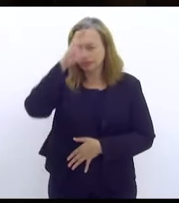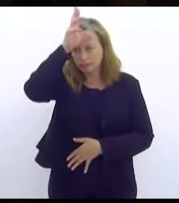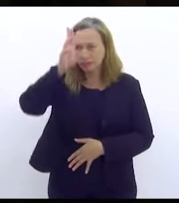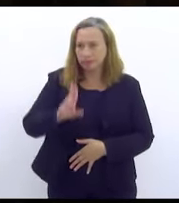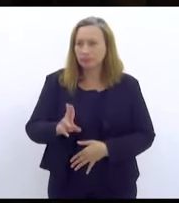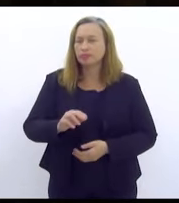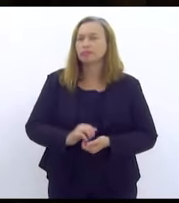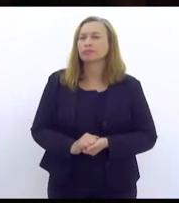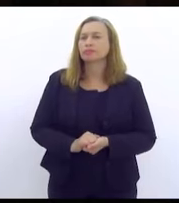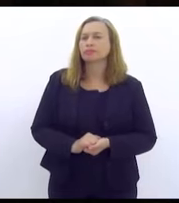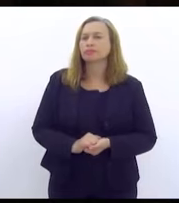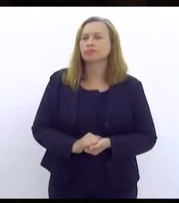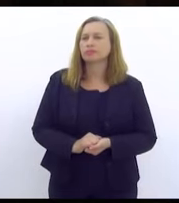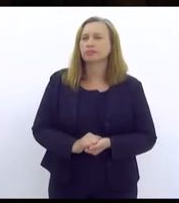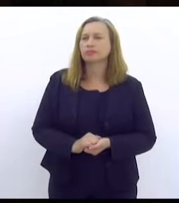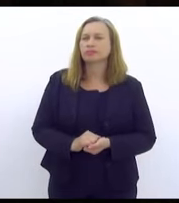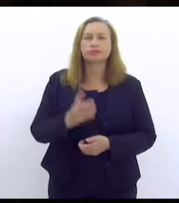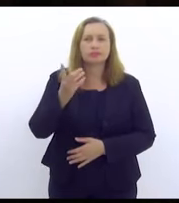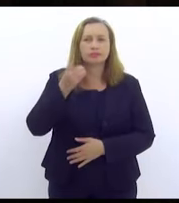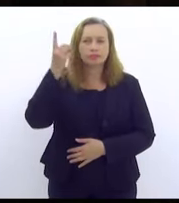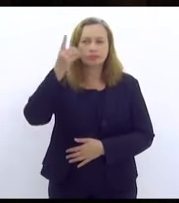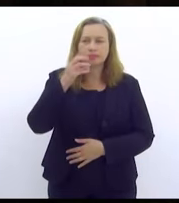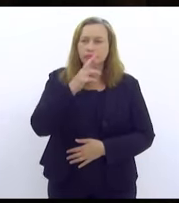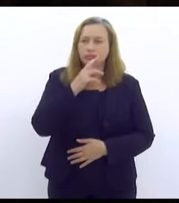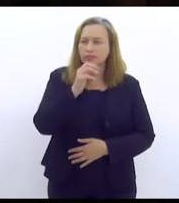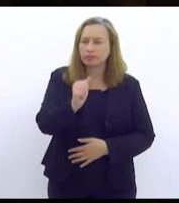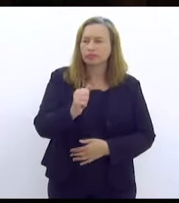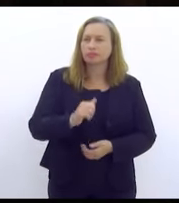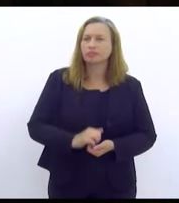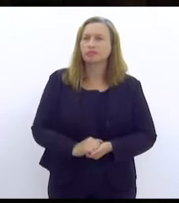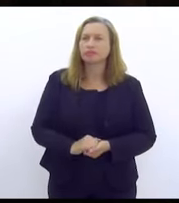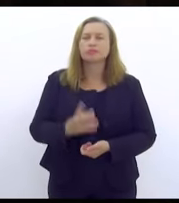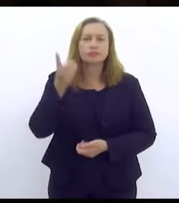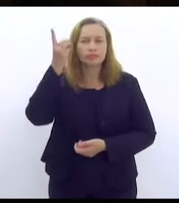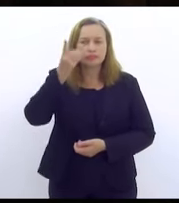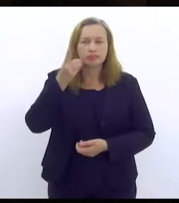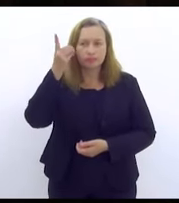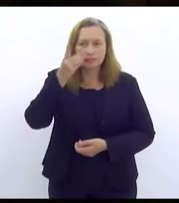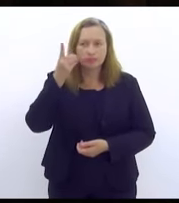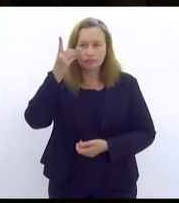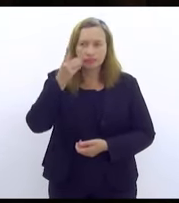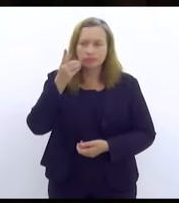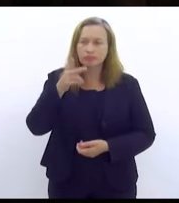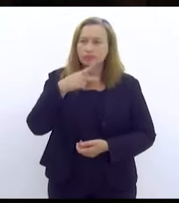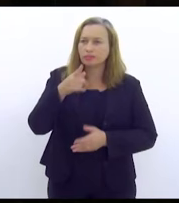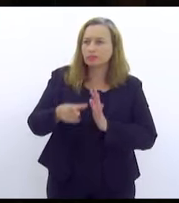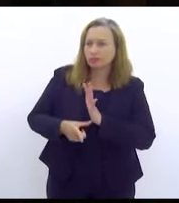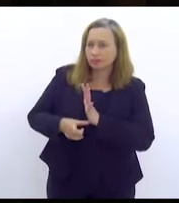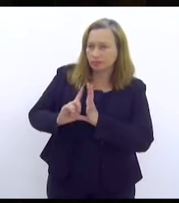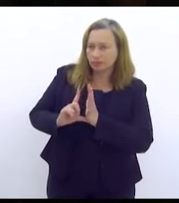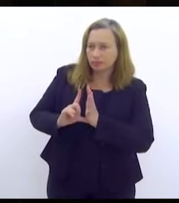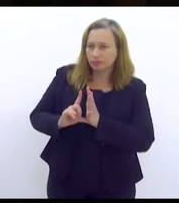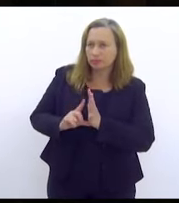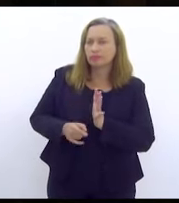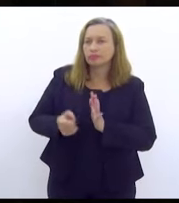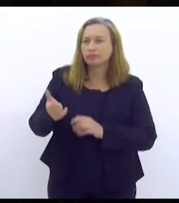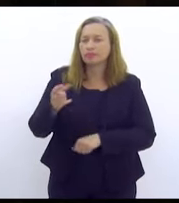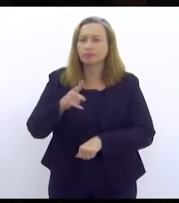a sessão, o deputado Rodrigo Amorim e o deputado que me antecedeu há